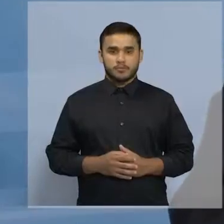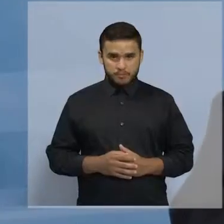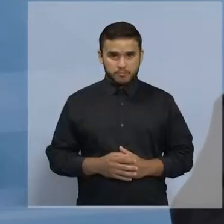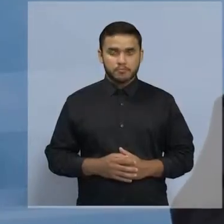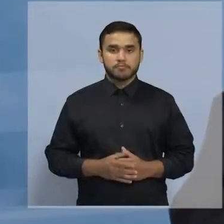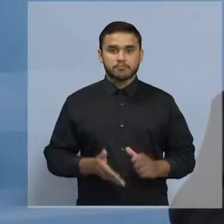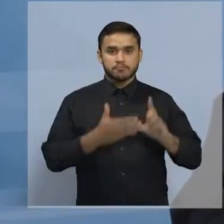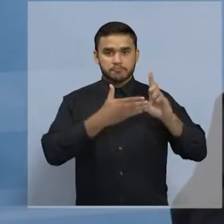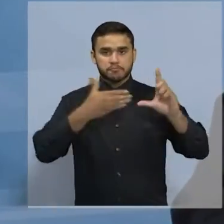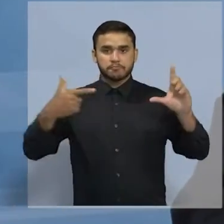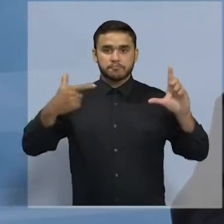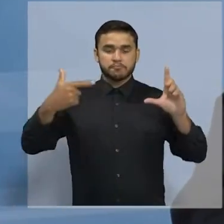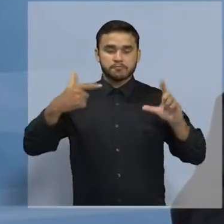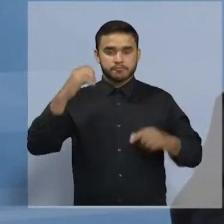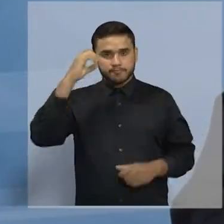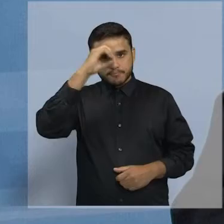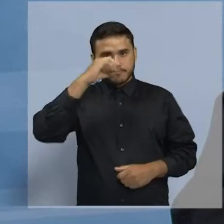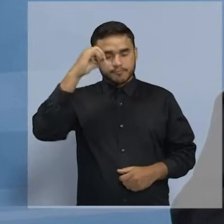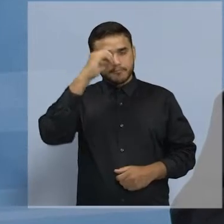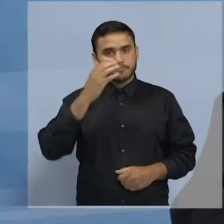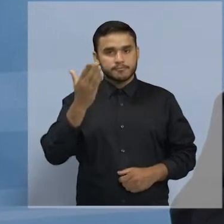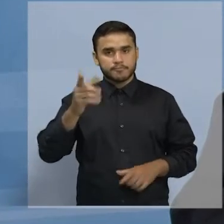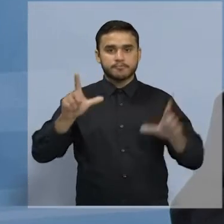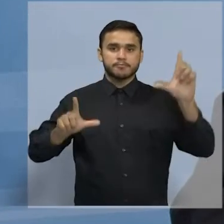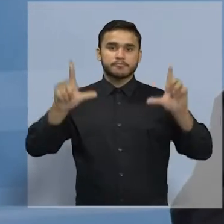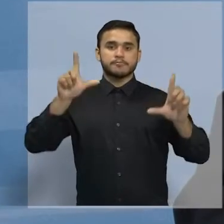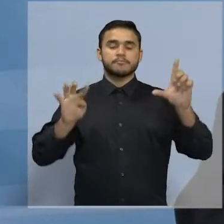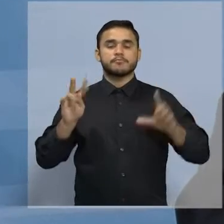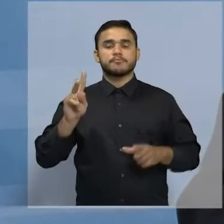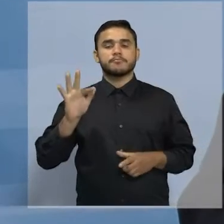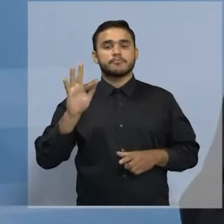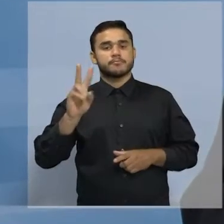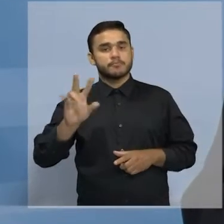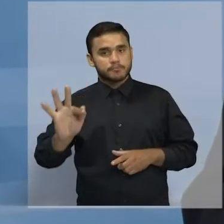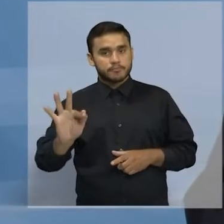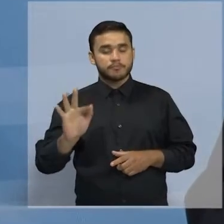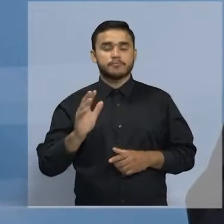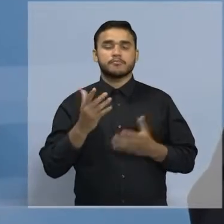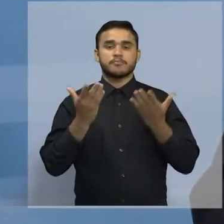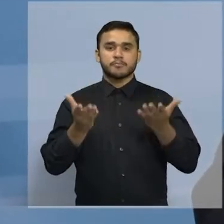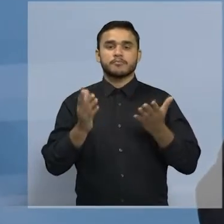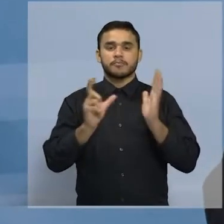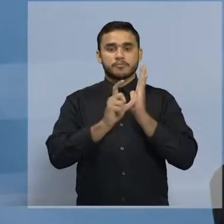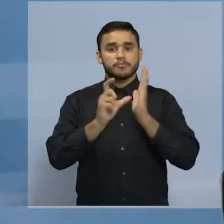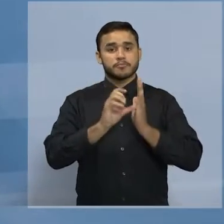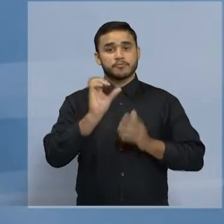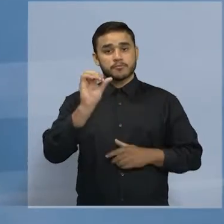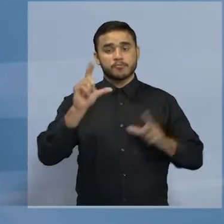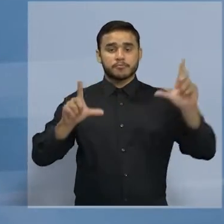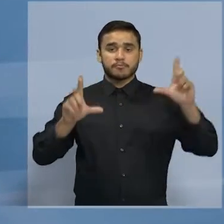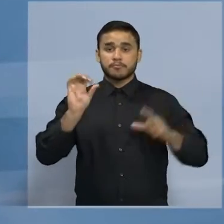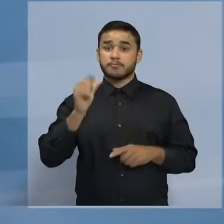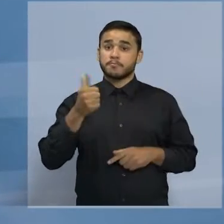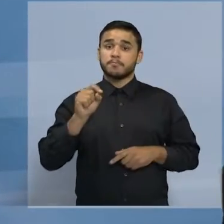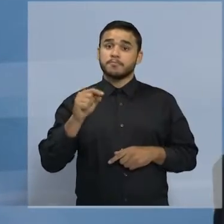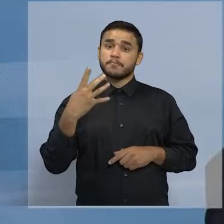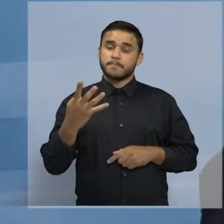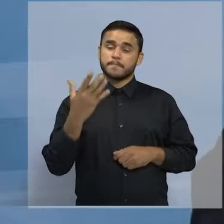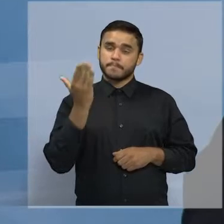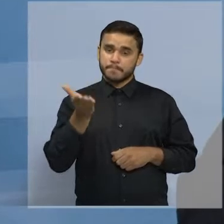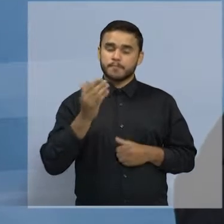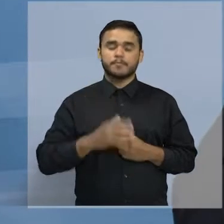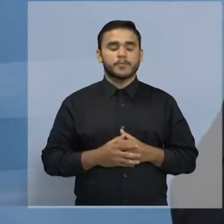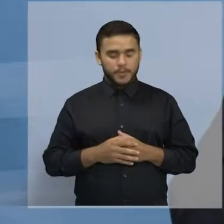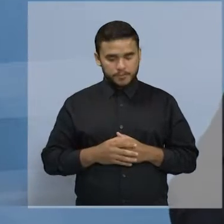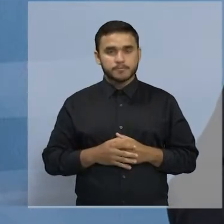Estamos de volta com o segundo bloco do programa Observatório pela TV Fortaleza, canal 6 da Multiplay 61.4 digital. Para você assinante que